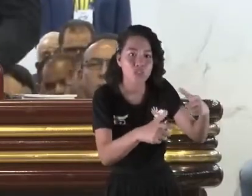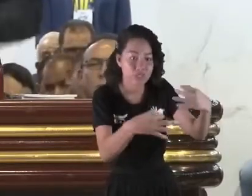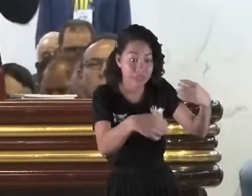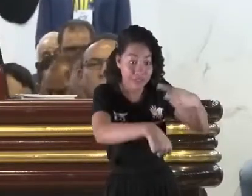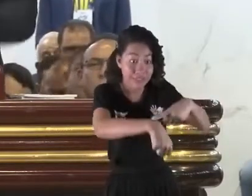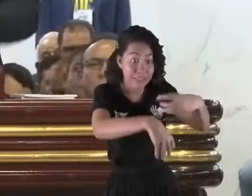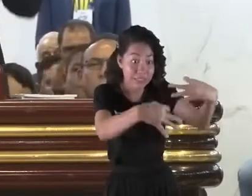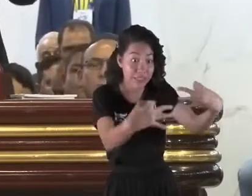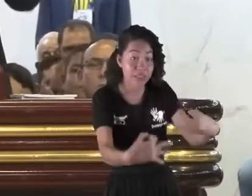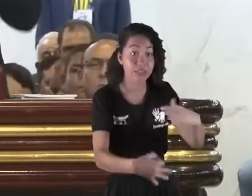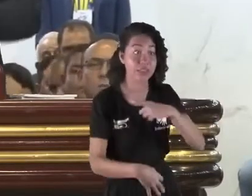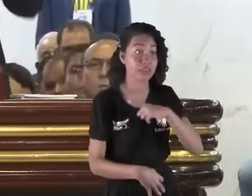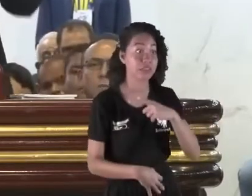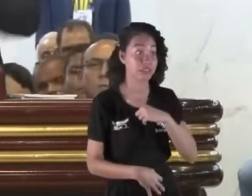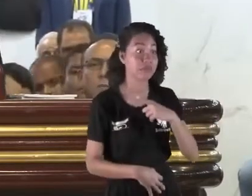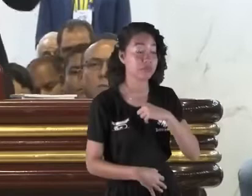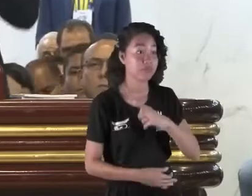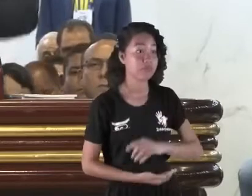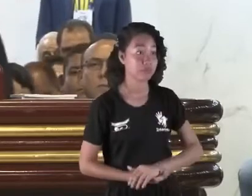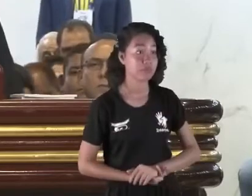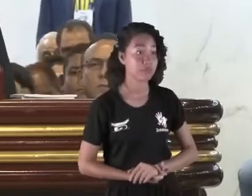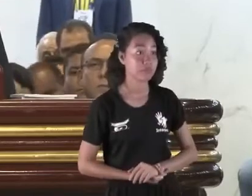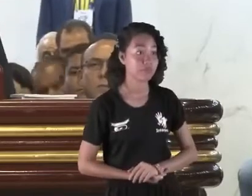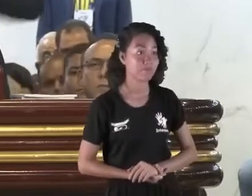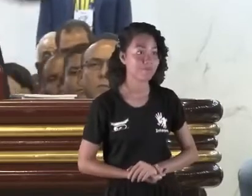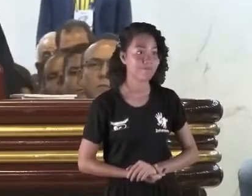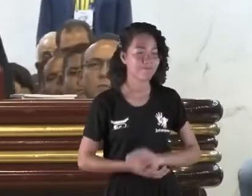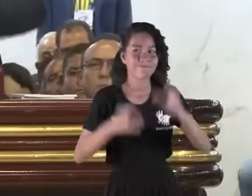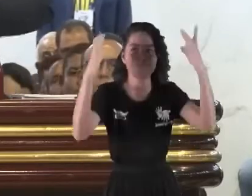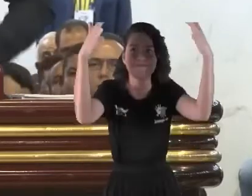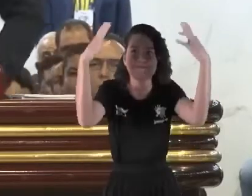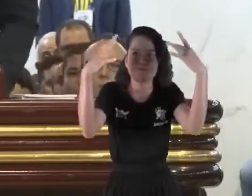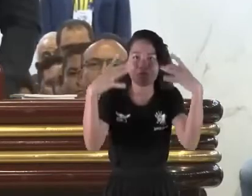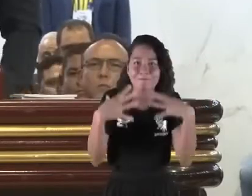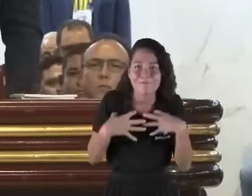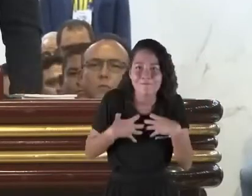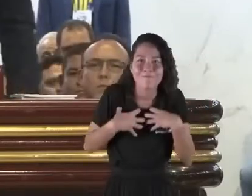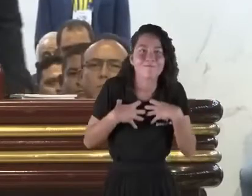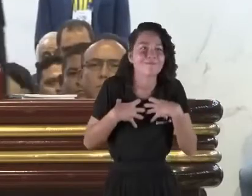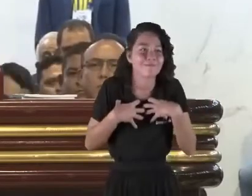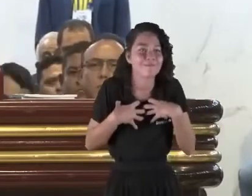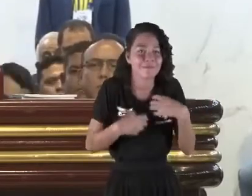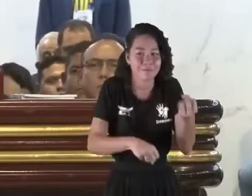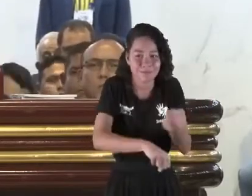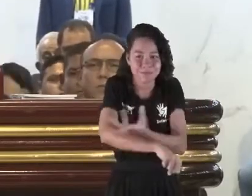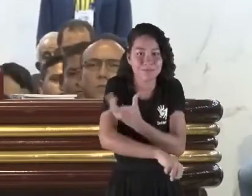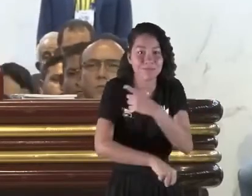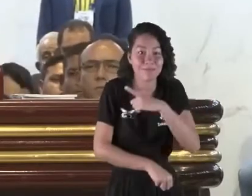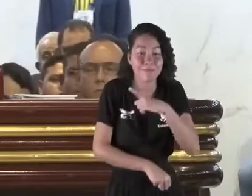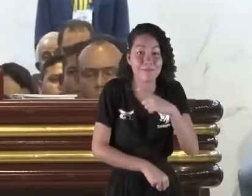Vou repetir: toda chamada tem um onde.